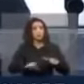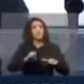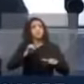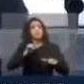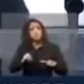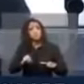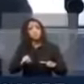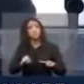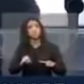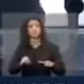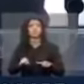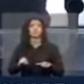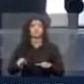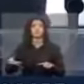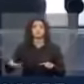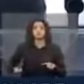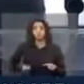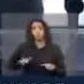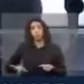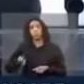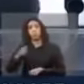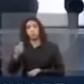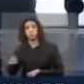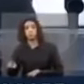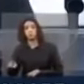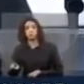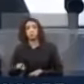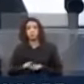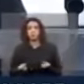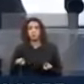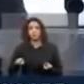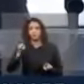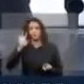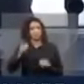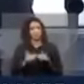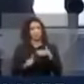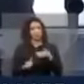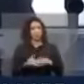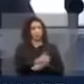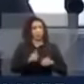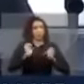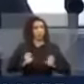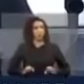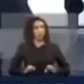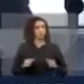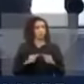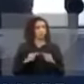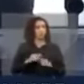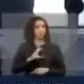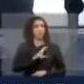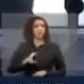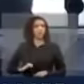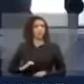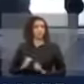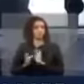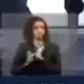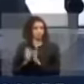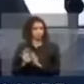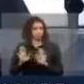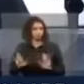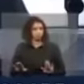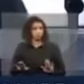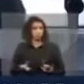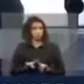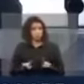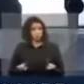vida. Embora tais decisões não tenham o aval da moral e da ética cristã, porém, reconhecemos que,